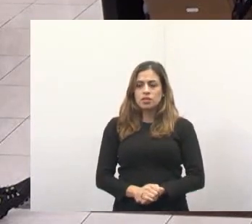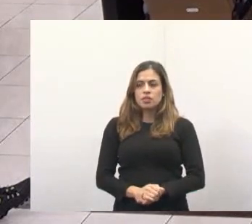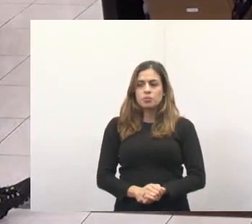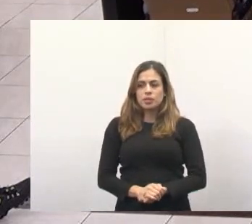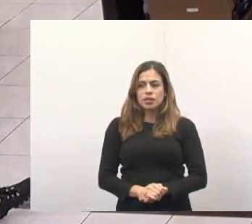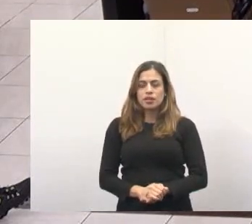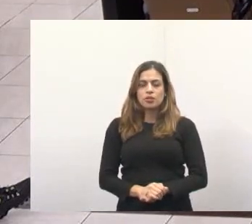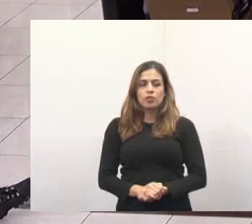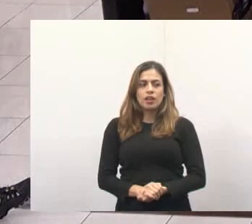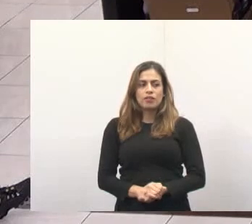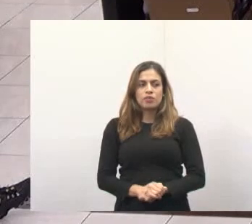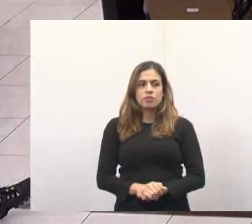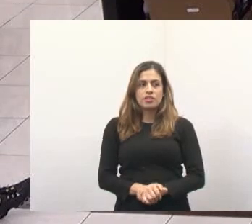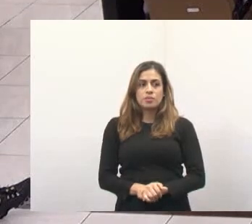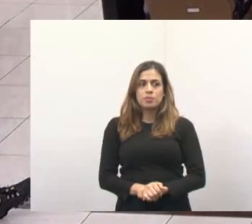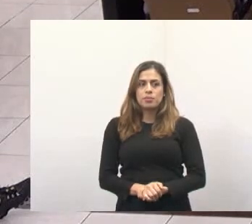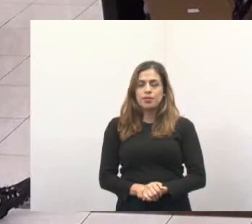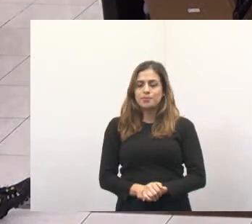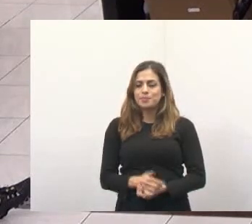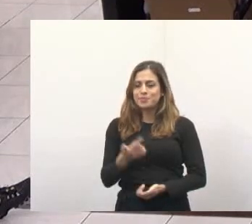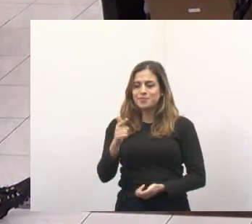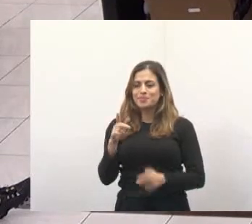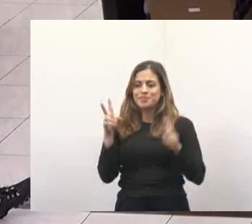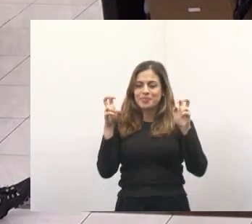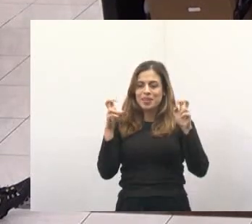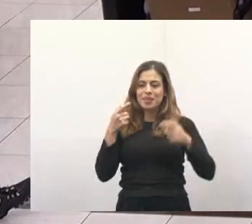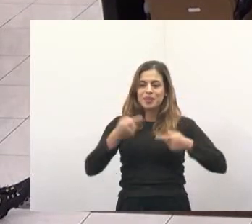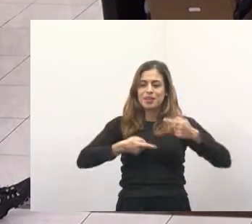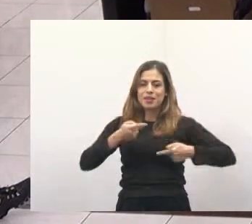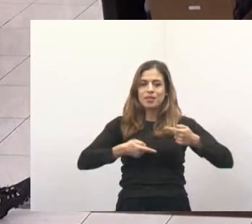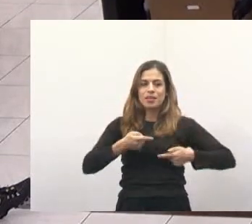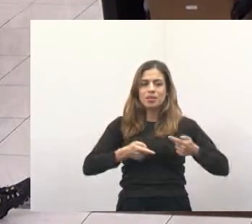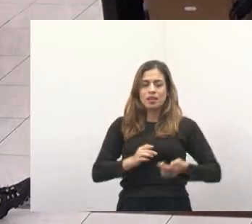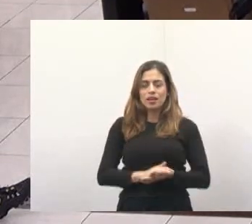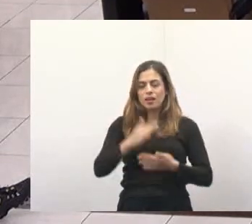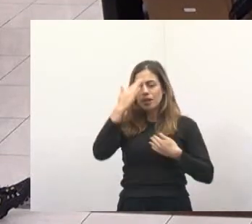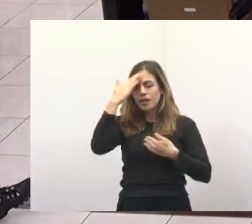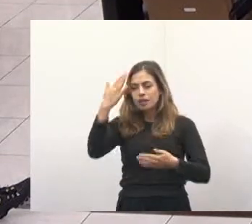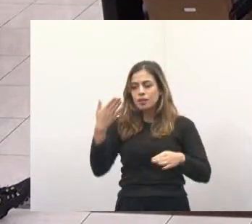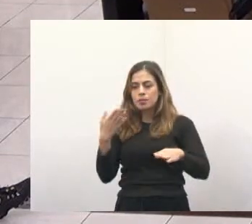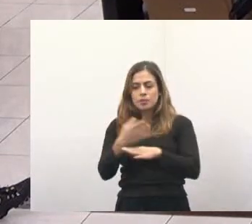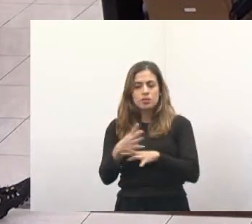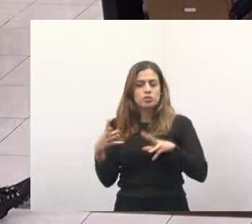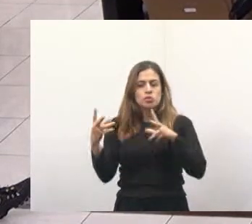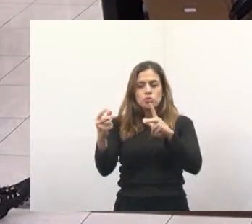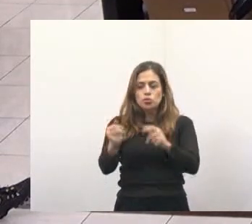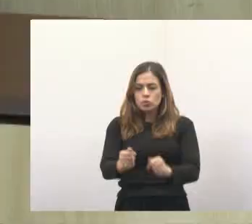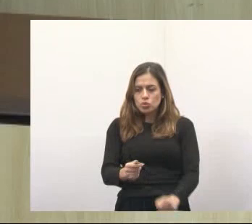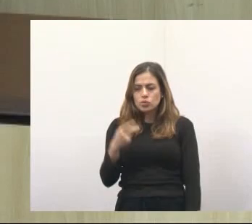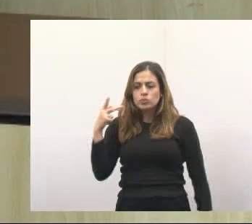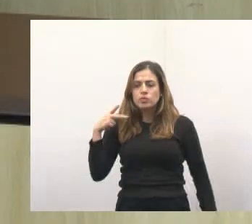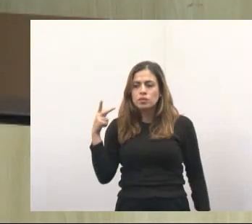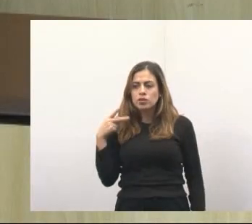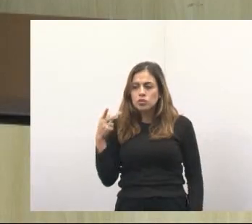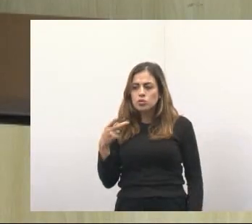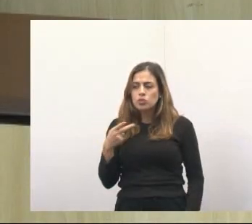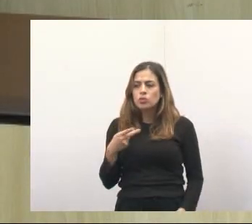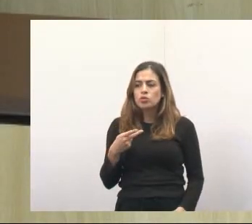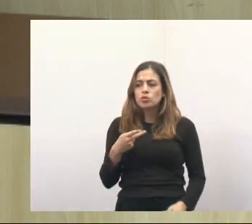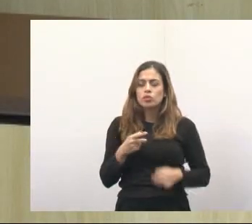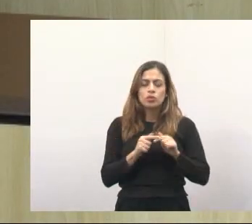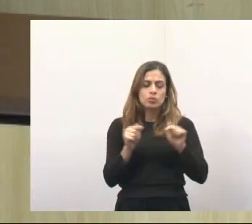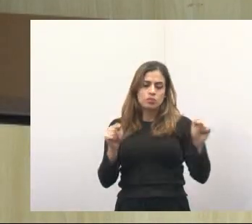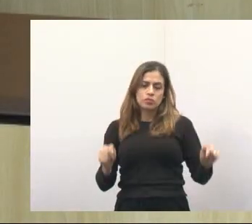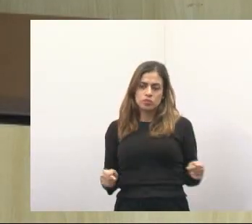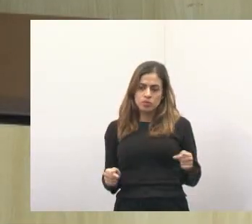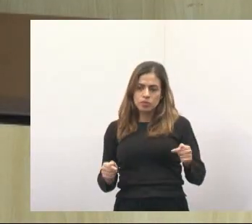Acabou, né, Sônia? Não havendo mais matéria a ser tratada, agradeço a participação de todos os vereadores, os servidores dessa